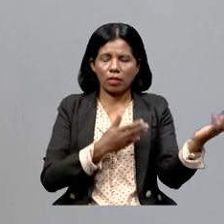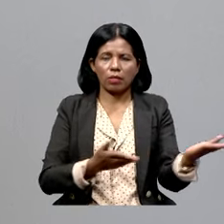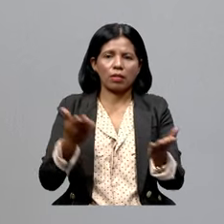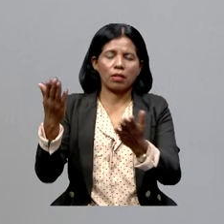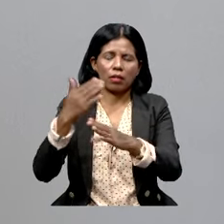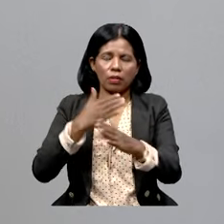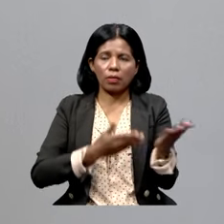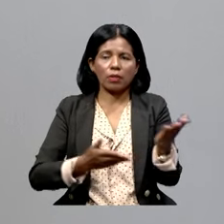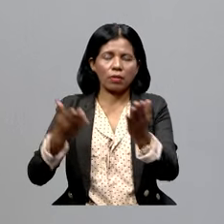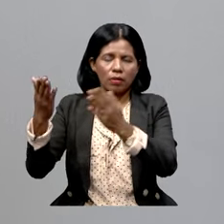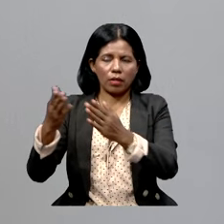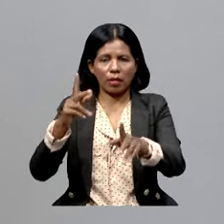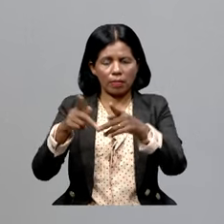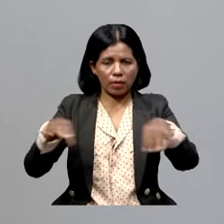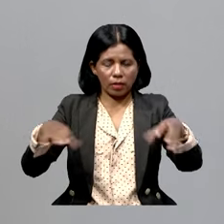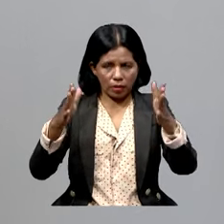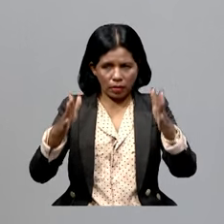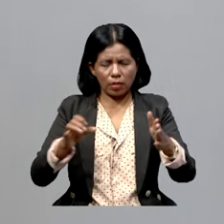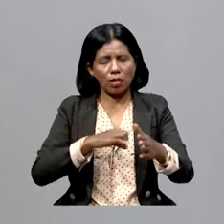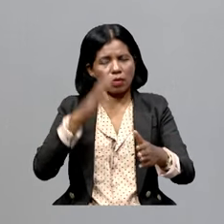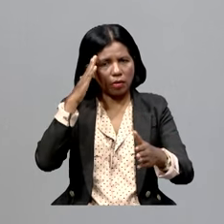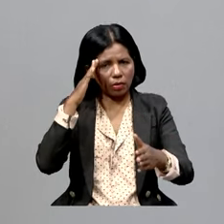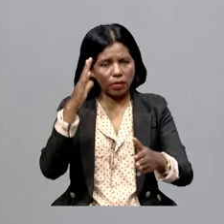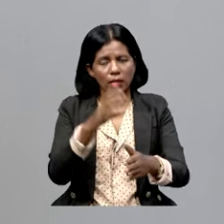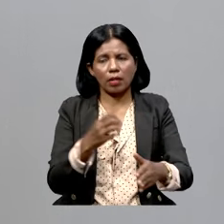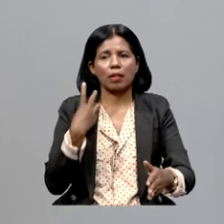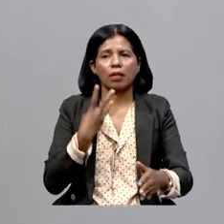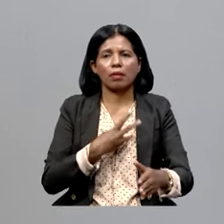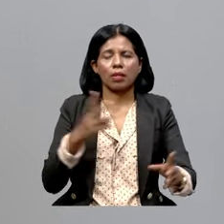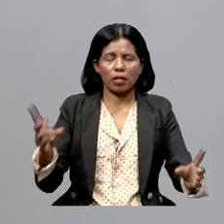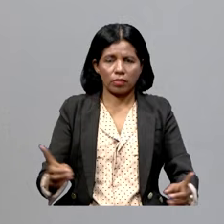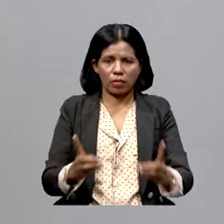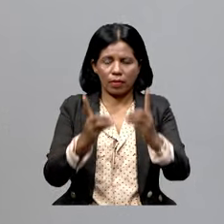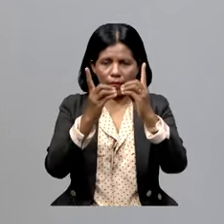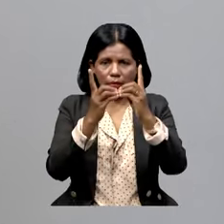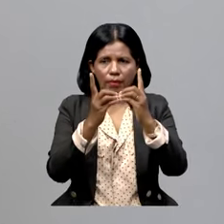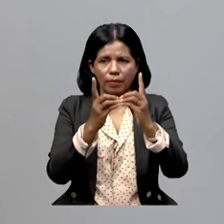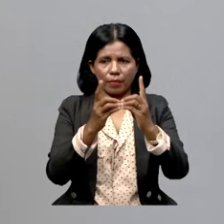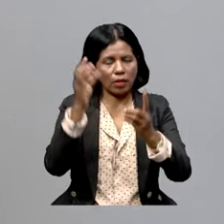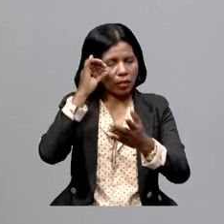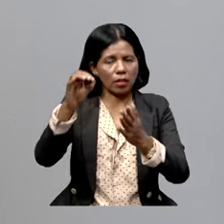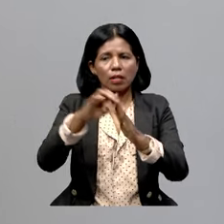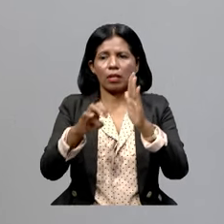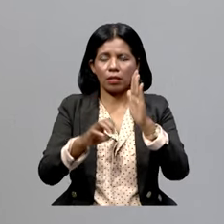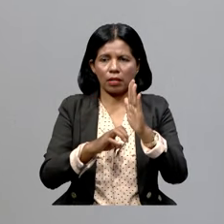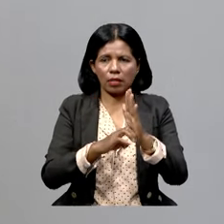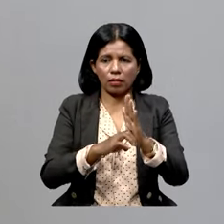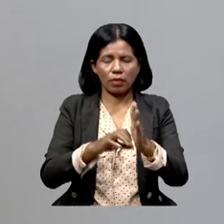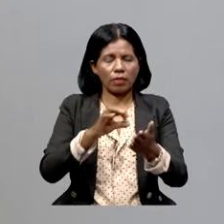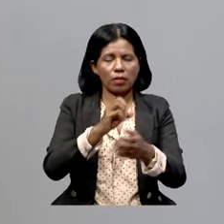trabalhadores, por isso, hawa noin kata, este momento, a mi hawa soru ona sector estado